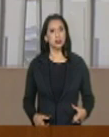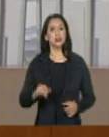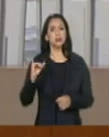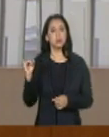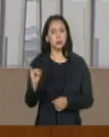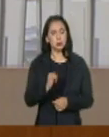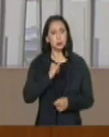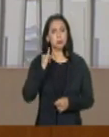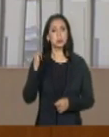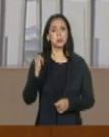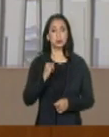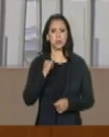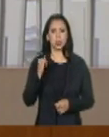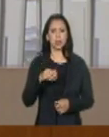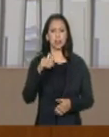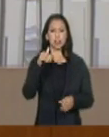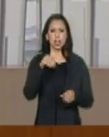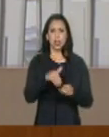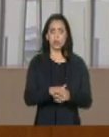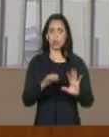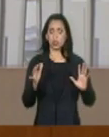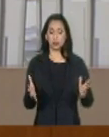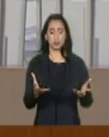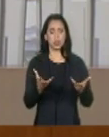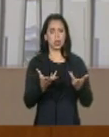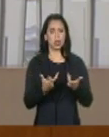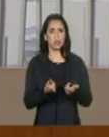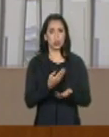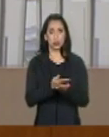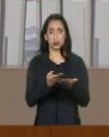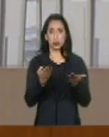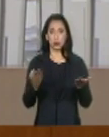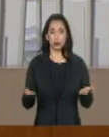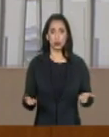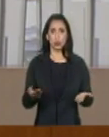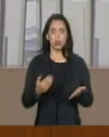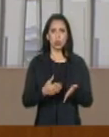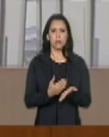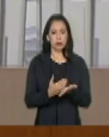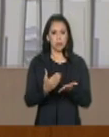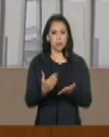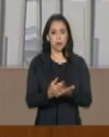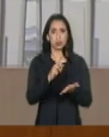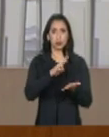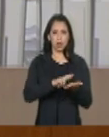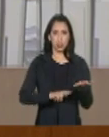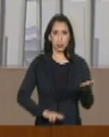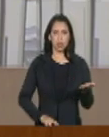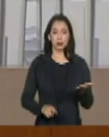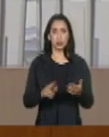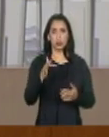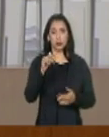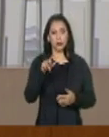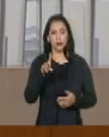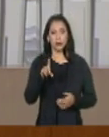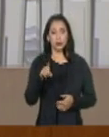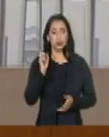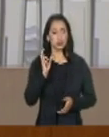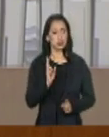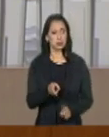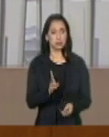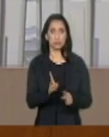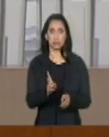importante, votos brilhantíssimos de todos a partir do relator, como sempre, de tal